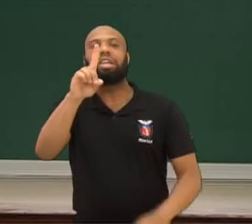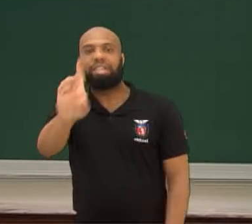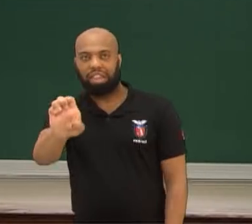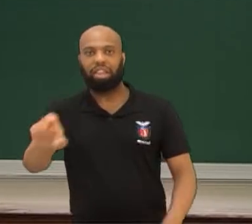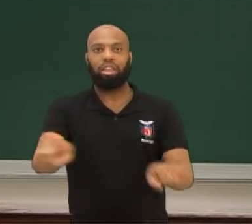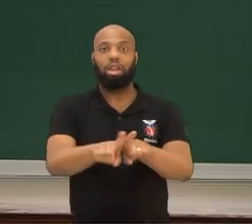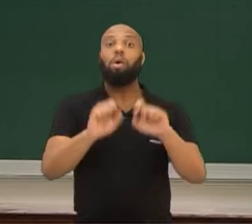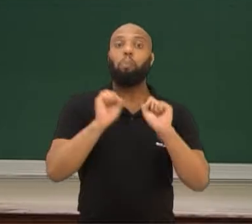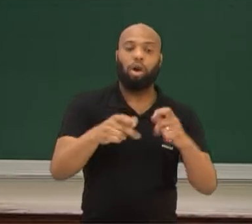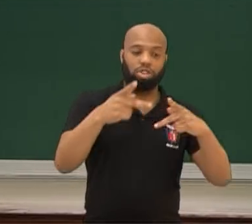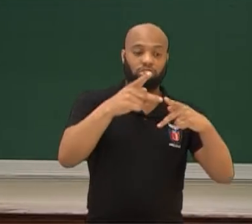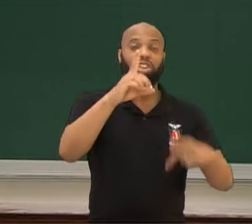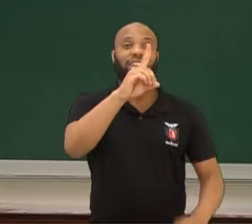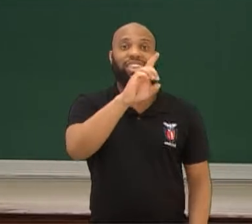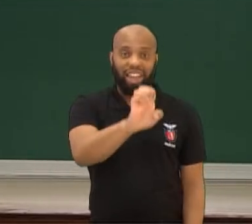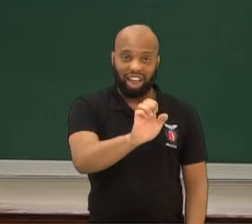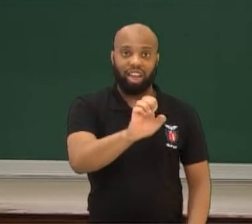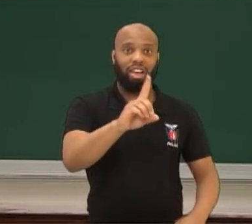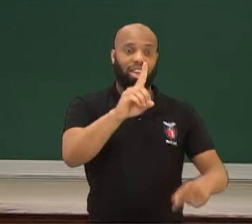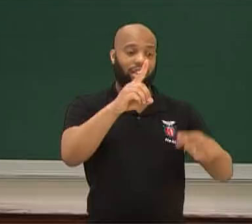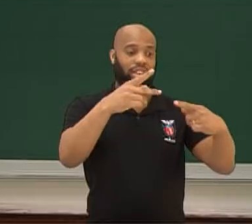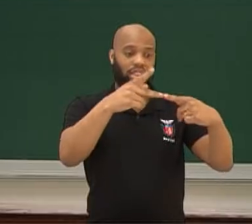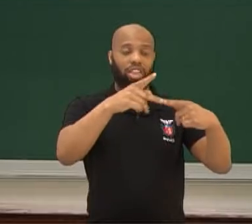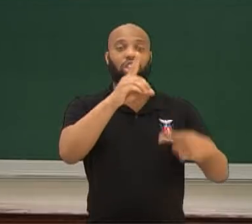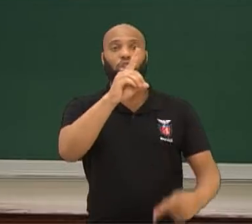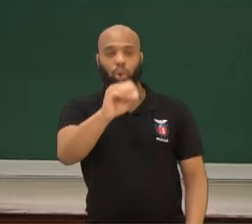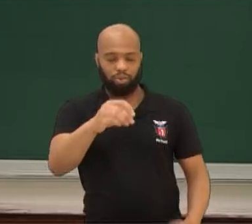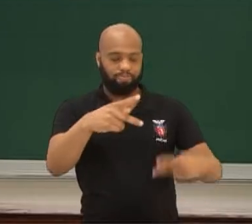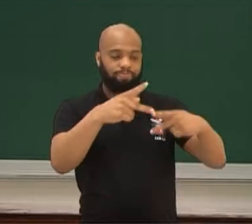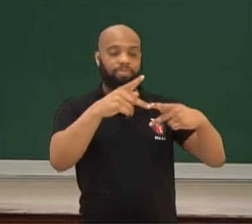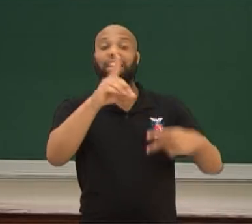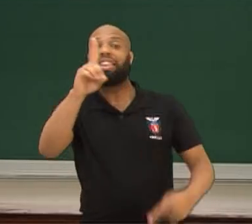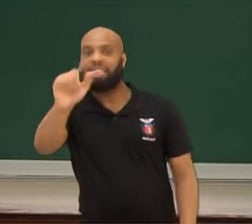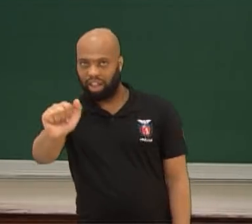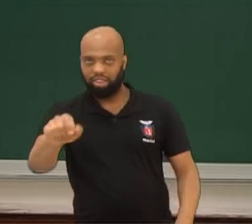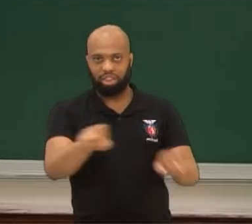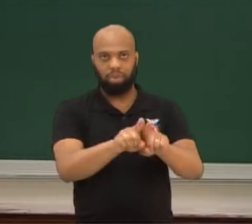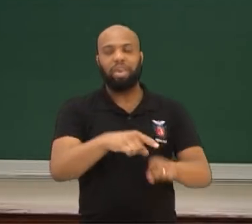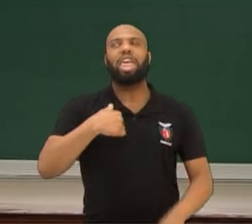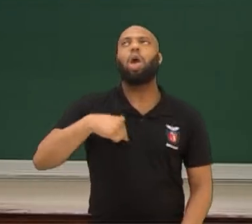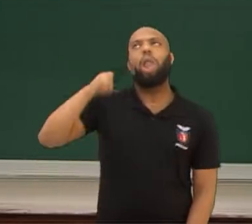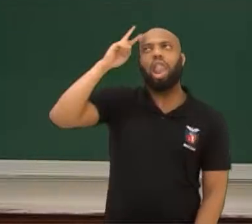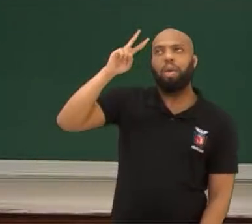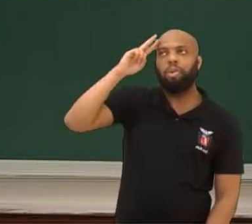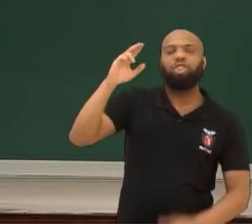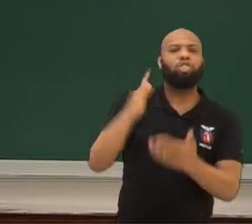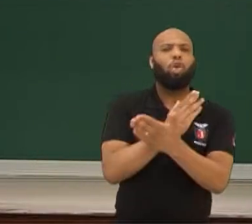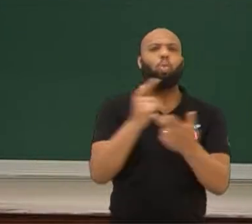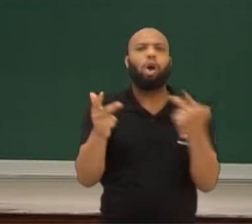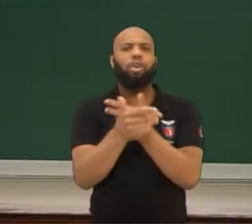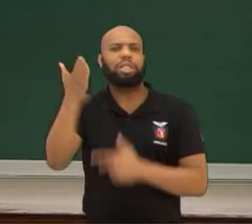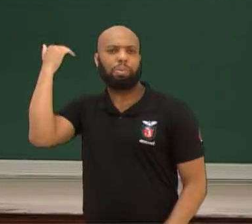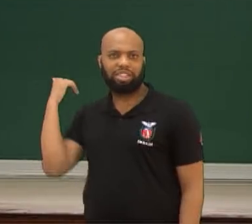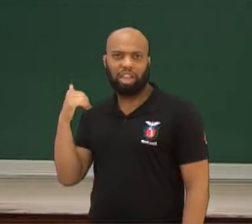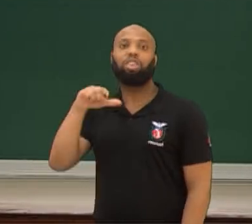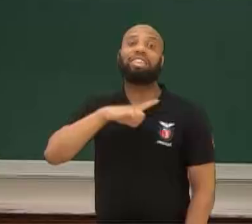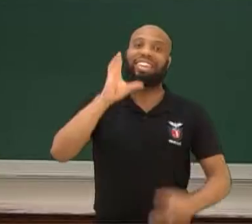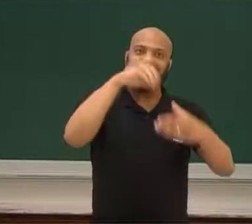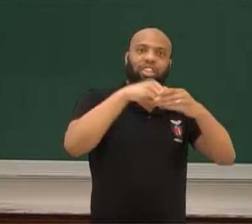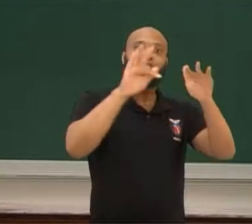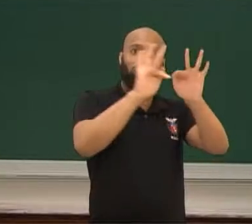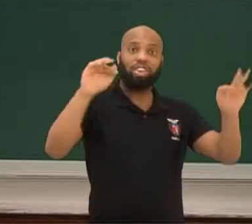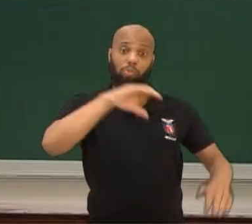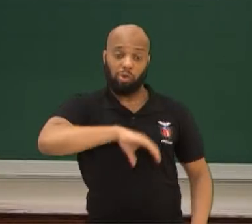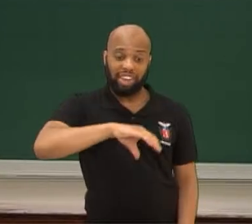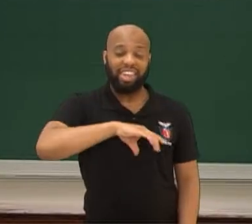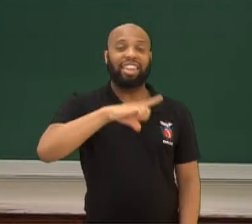ser do, pode ser dum, de mais um, né? Me lembrei de um caso passado, enfim. Né? Então, eu me